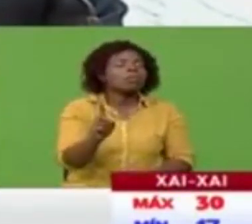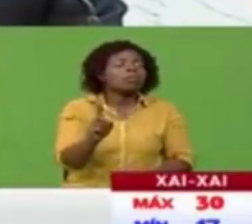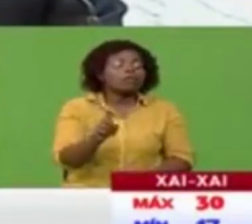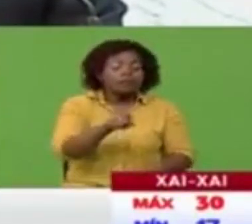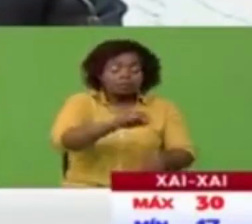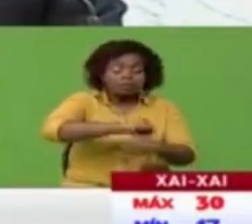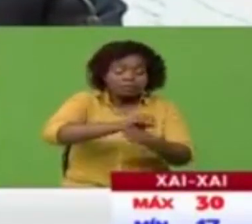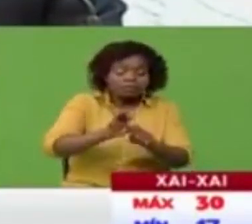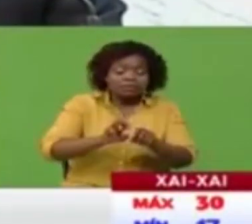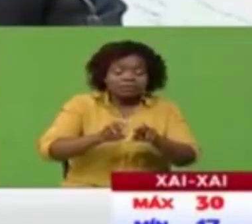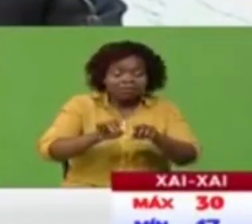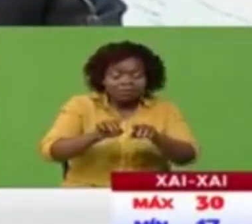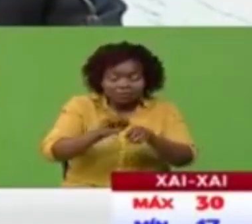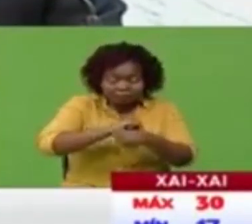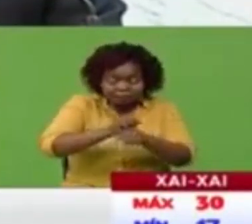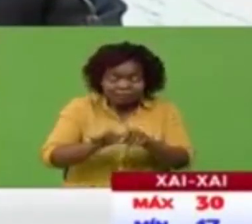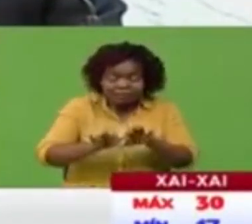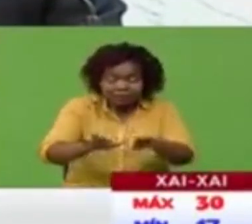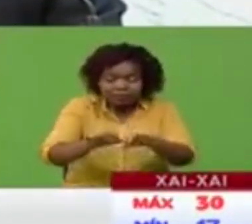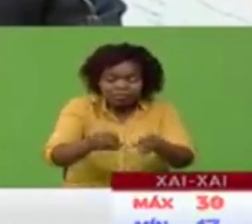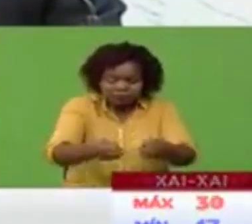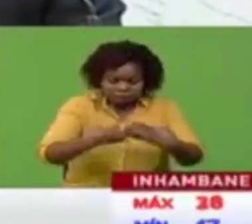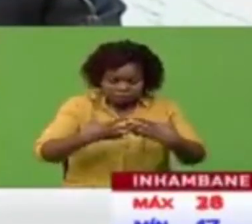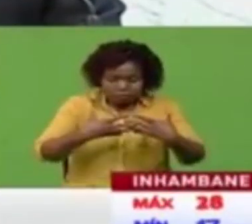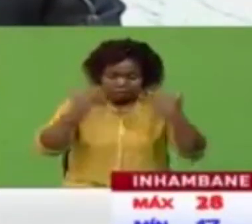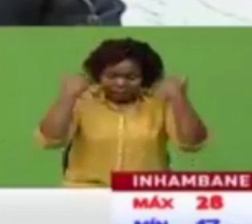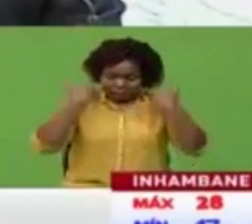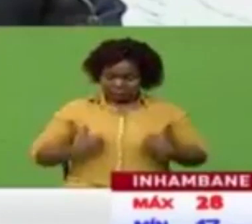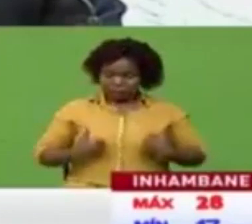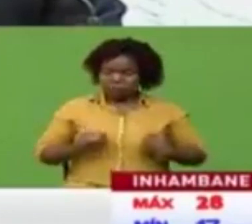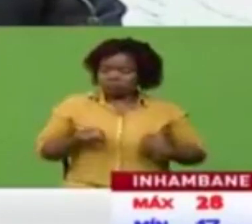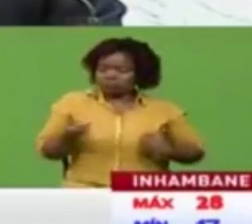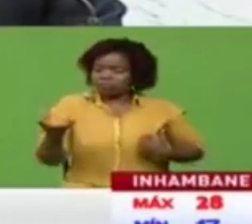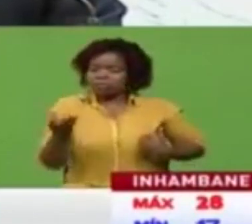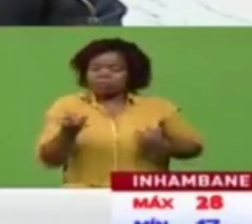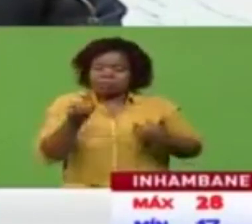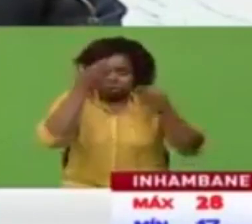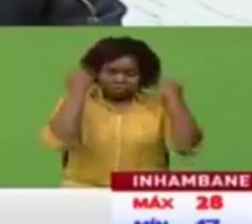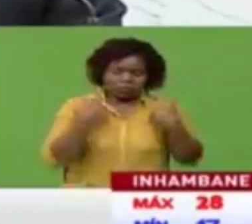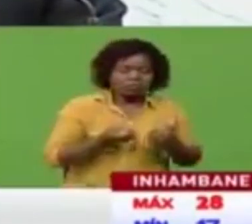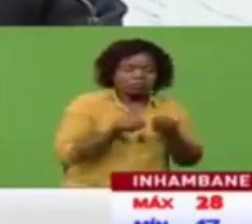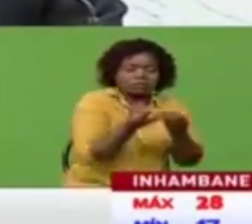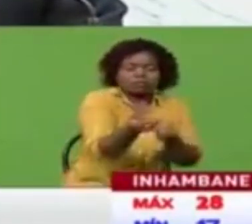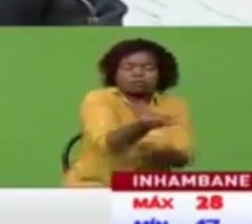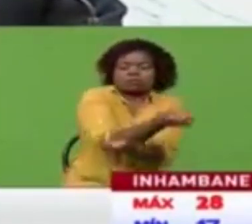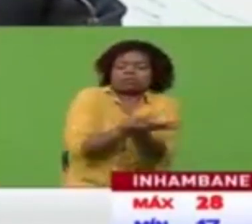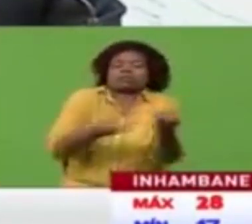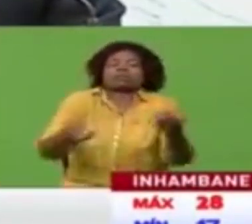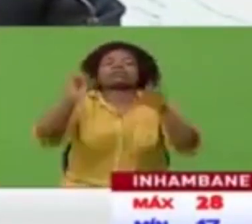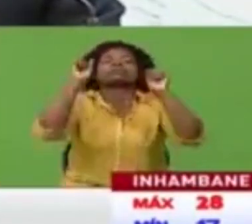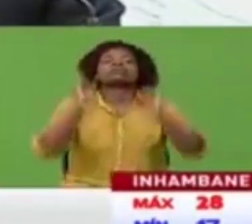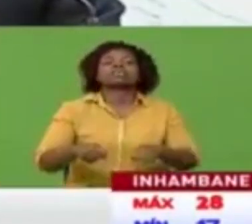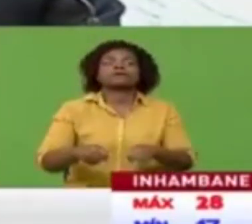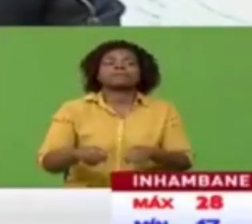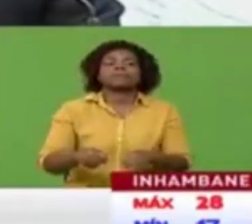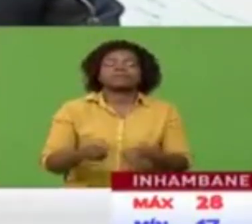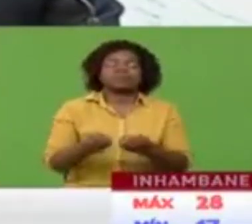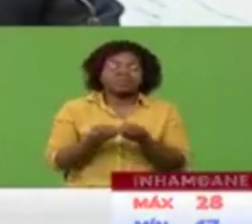as pessoas. A nossa mensagem foi e continua a